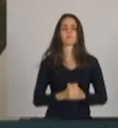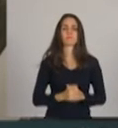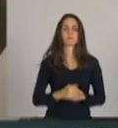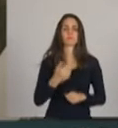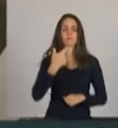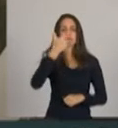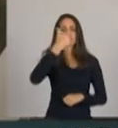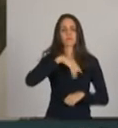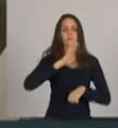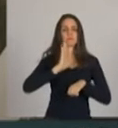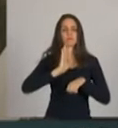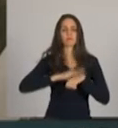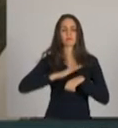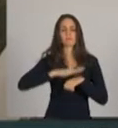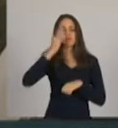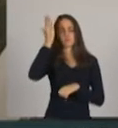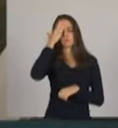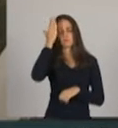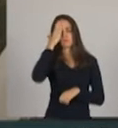já morreram